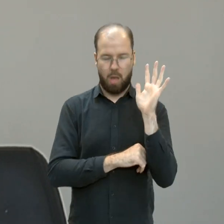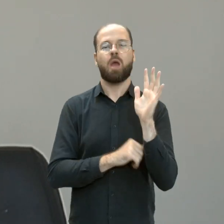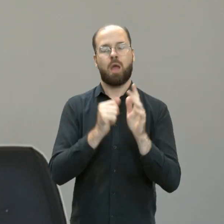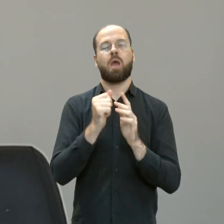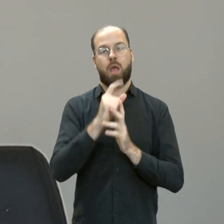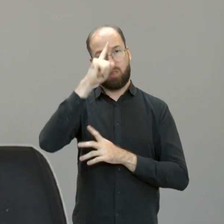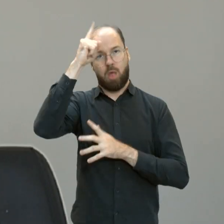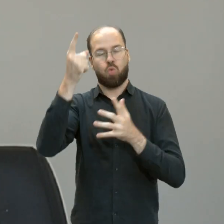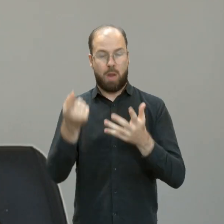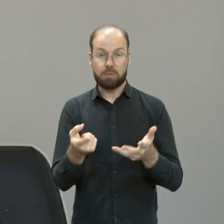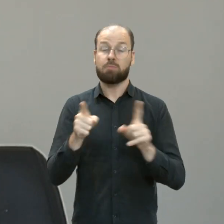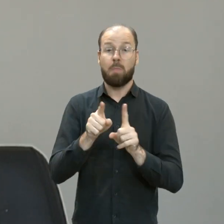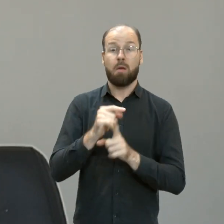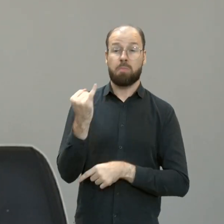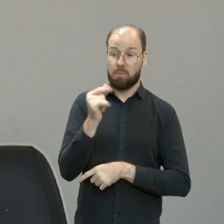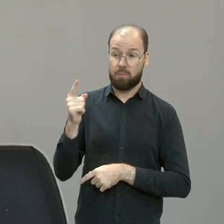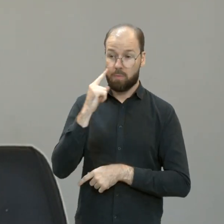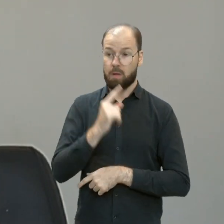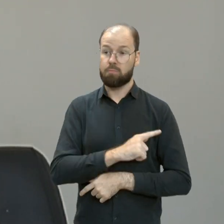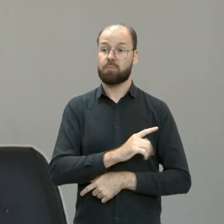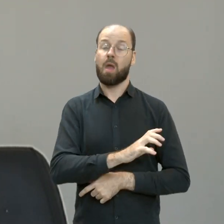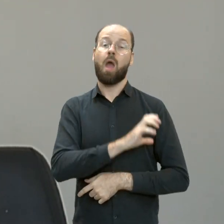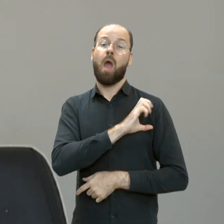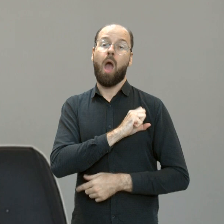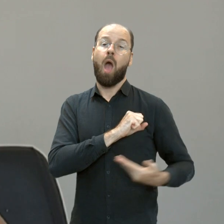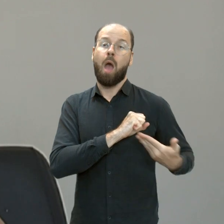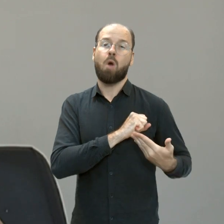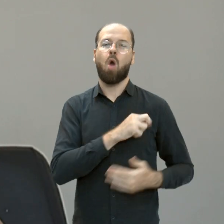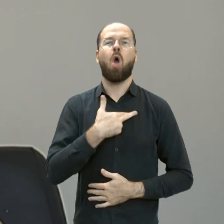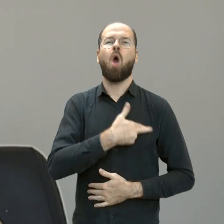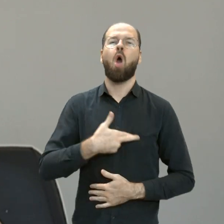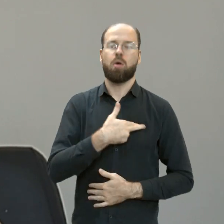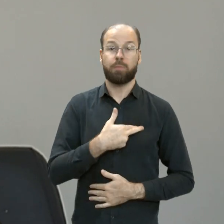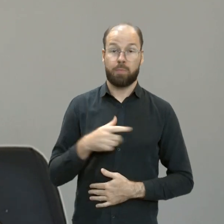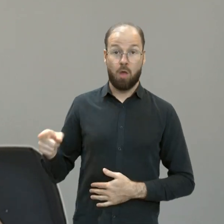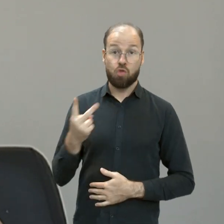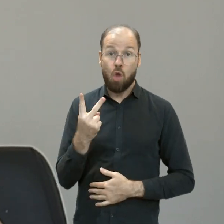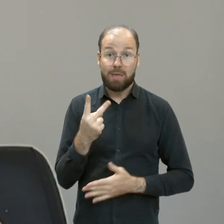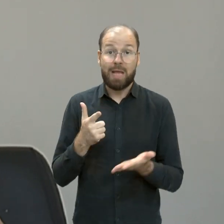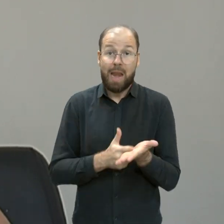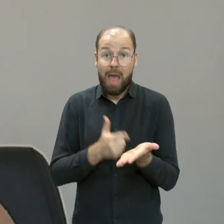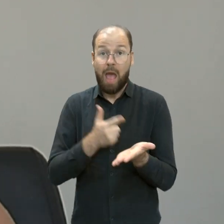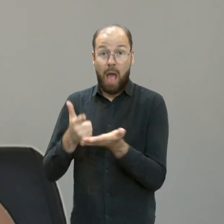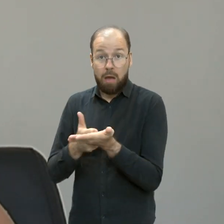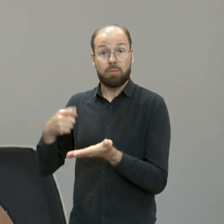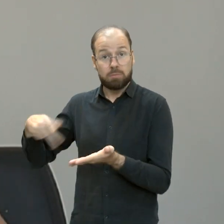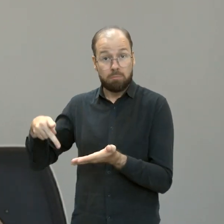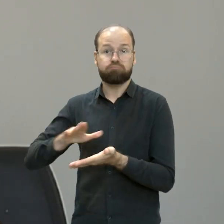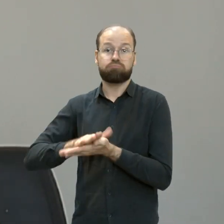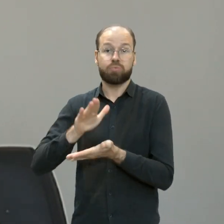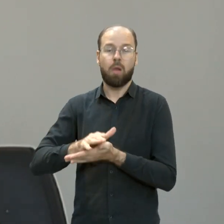amor, porque os 2 livros de Leodegária giram todos em torno de uma dor amorosa, em função de